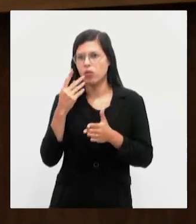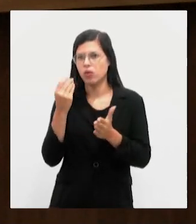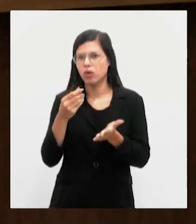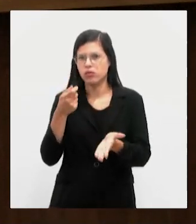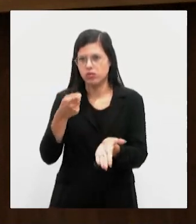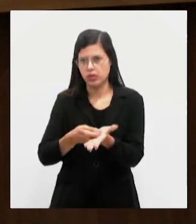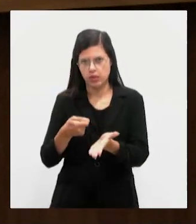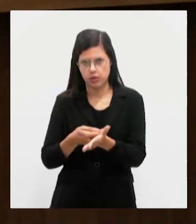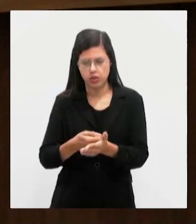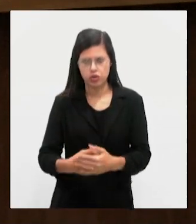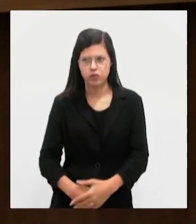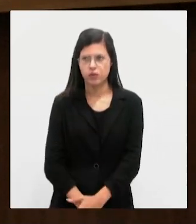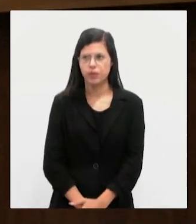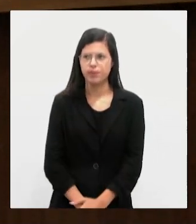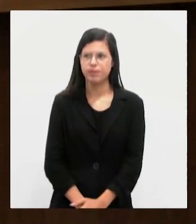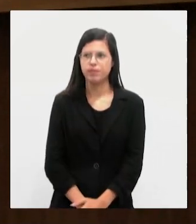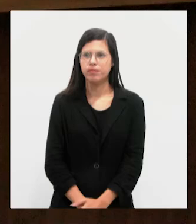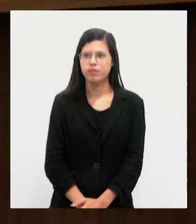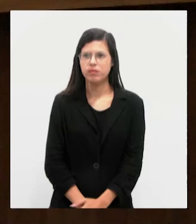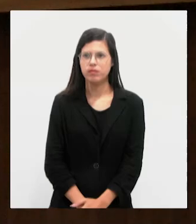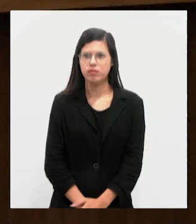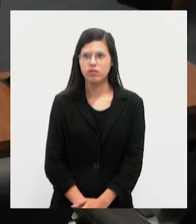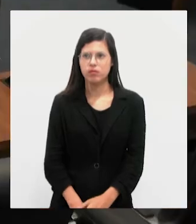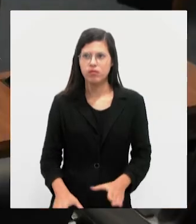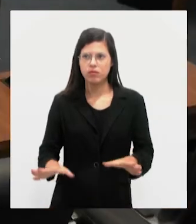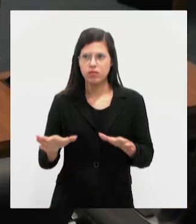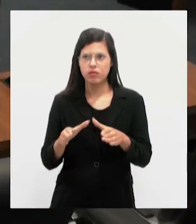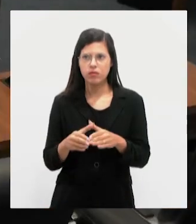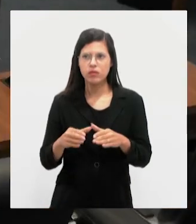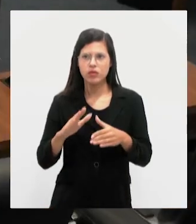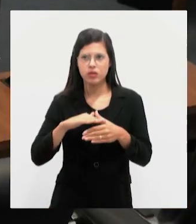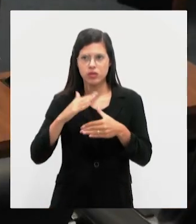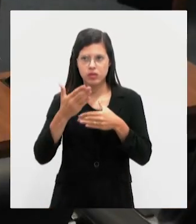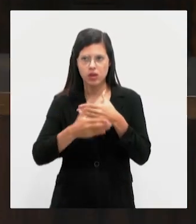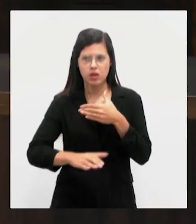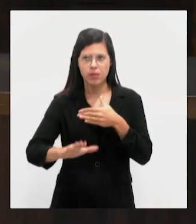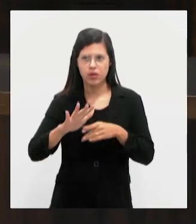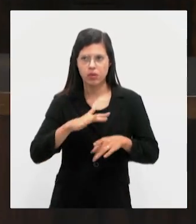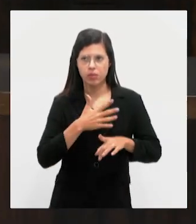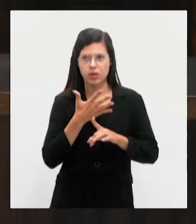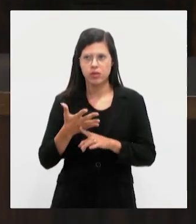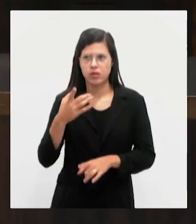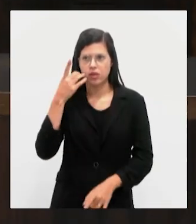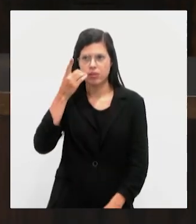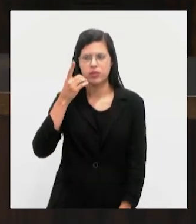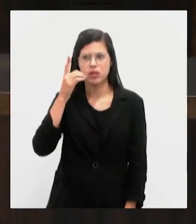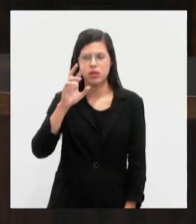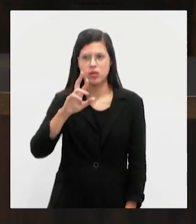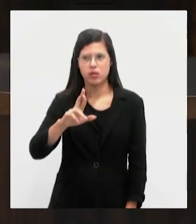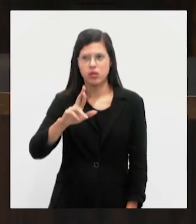determinativo. Pela Comissão de Saneamento Ambiental, o deputado Renan Jordi.